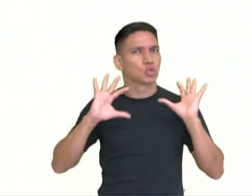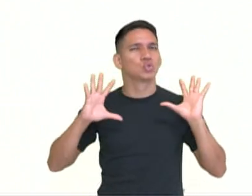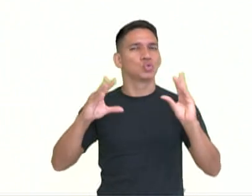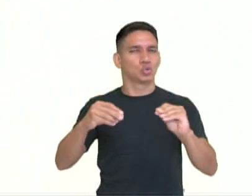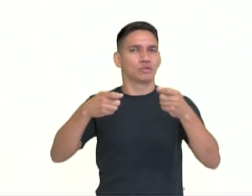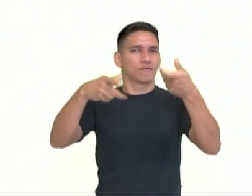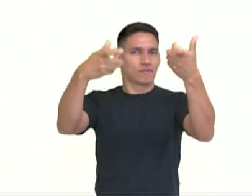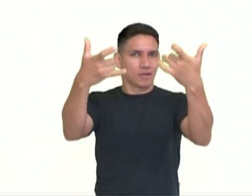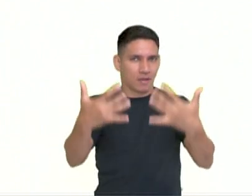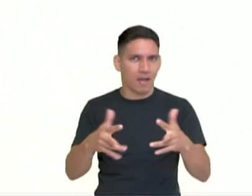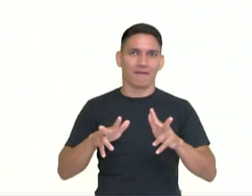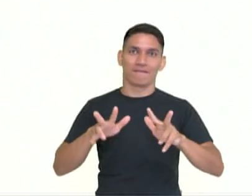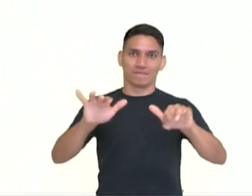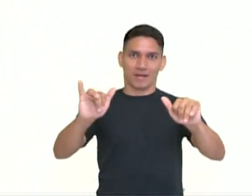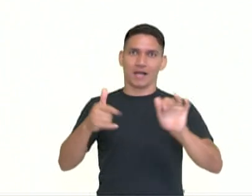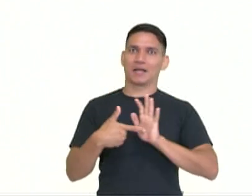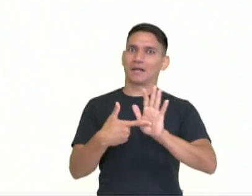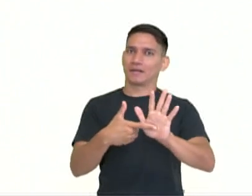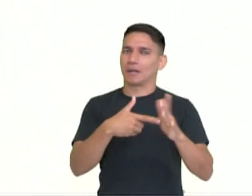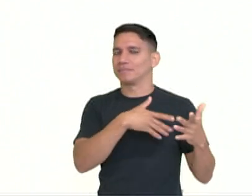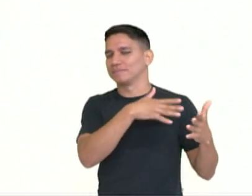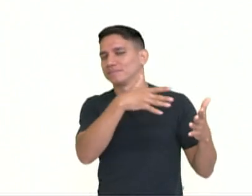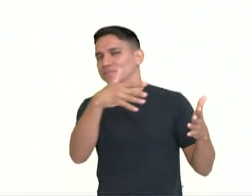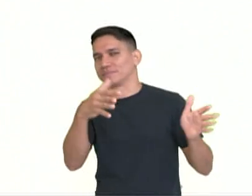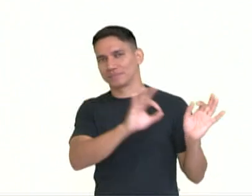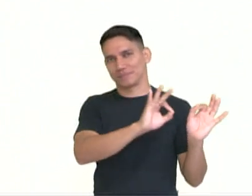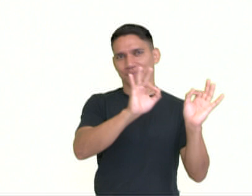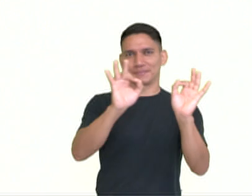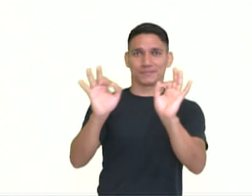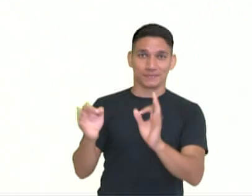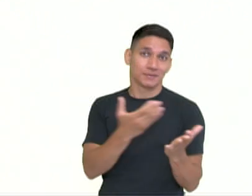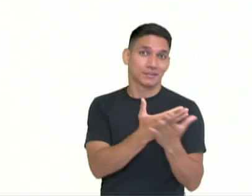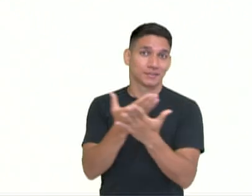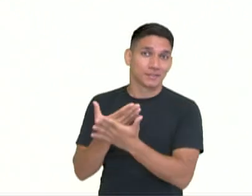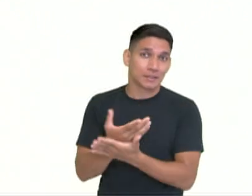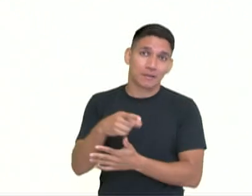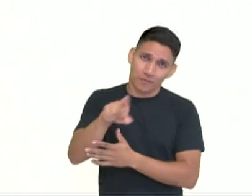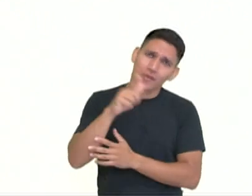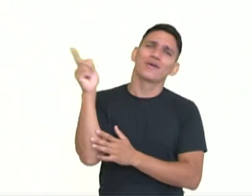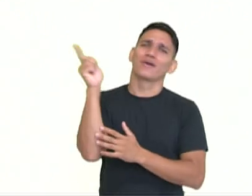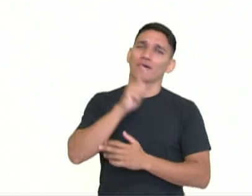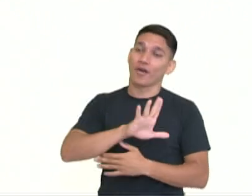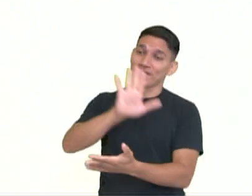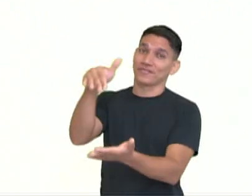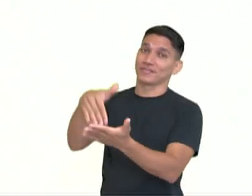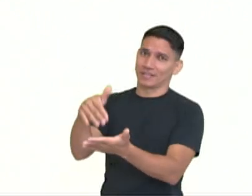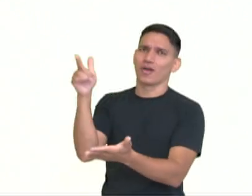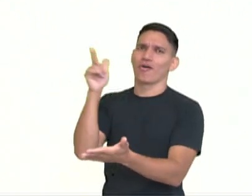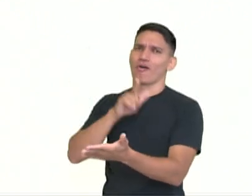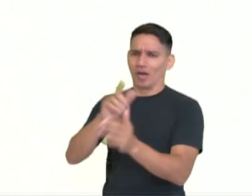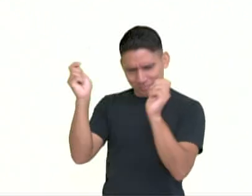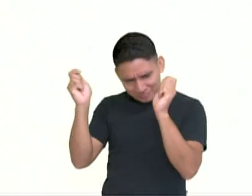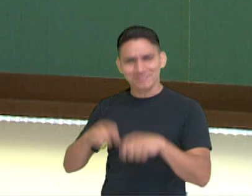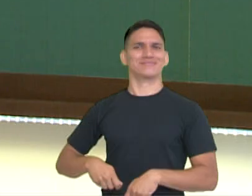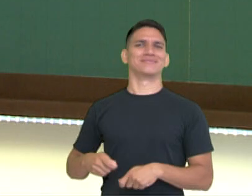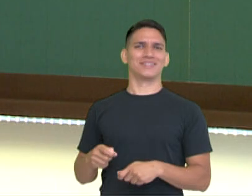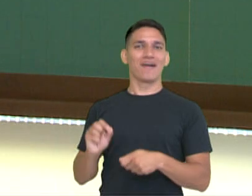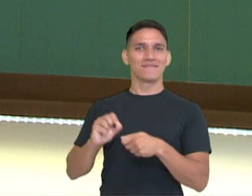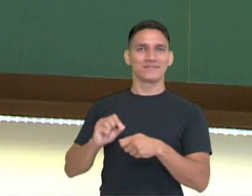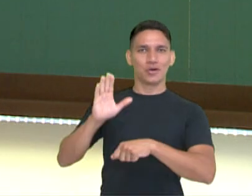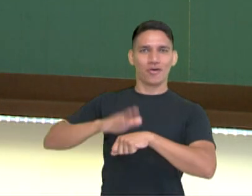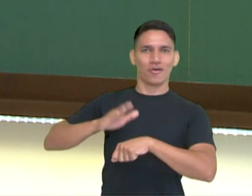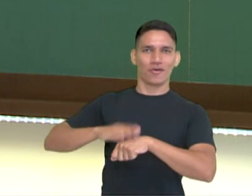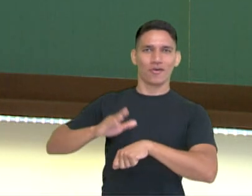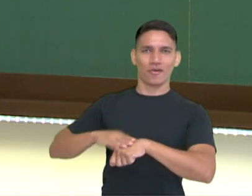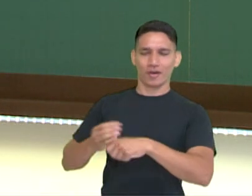aqui, mostrado para você ao longo desta aula, para que você, então, ao final, seja capaz de